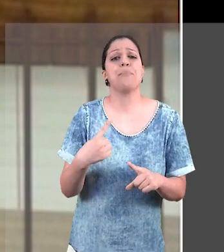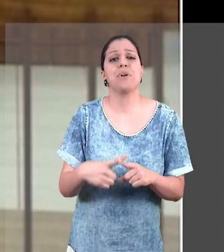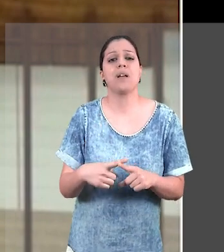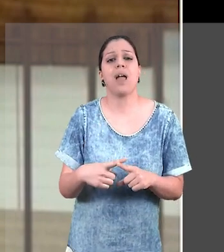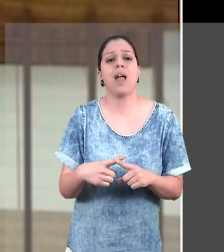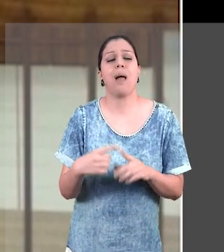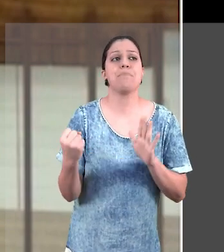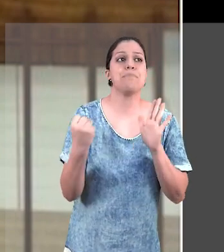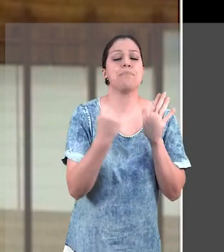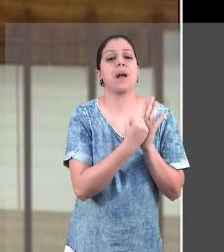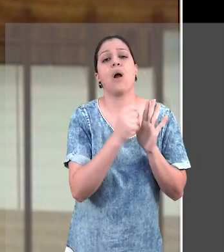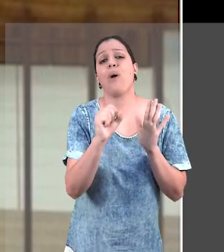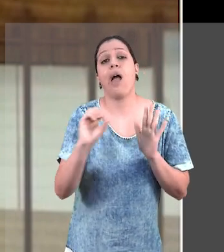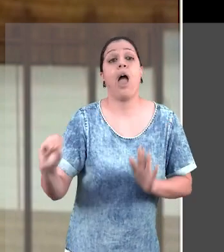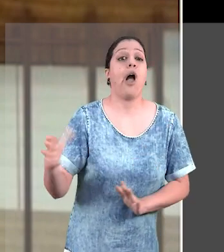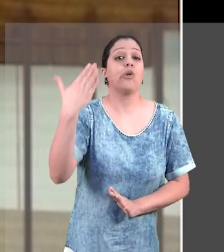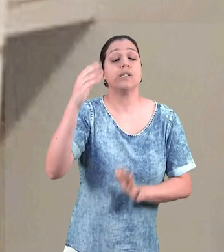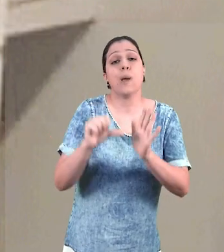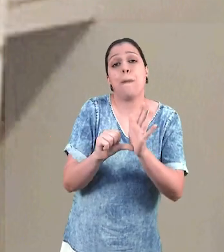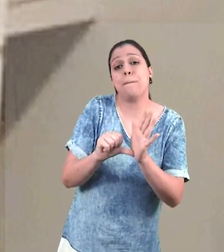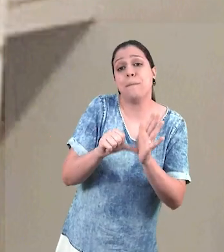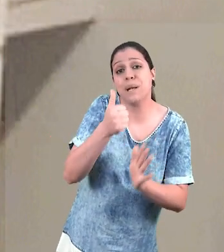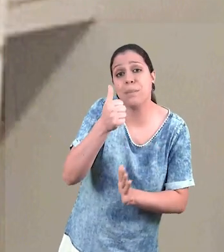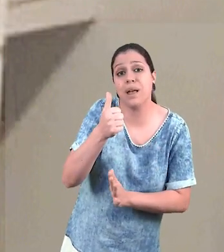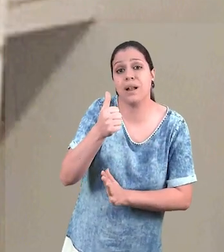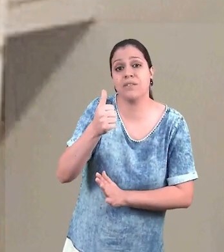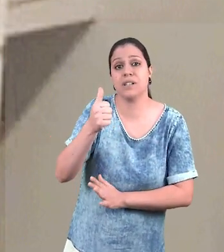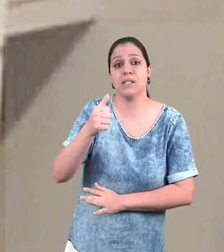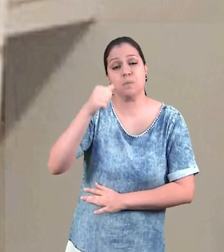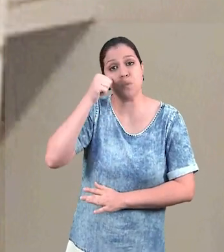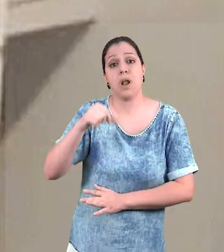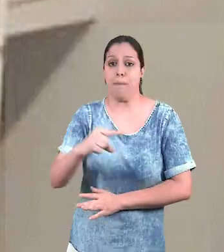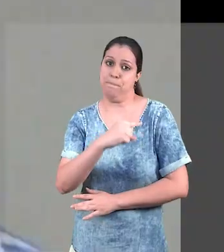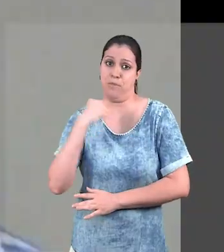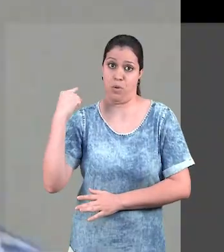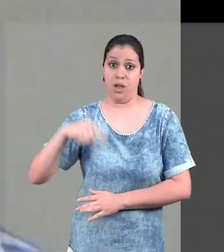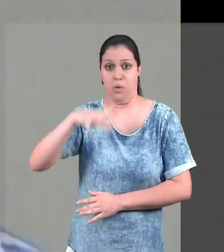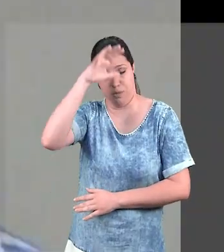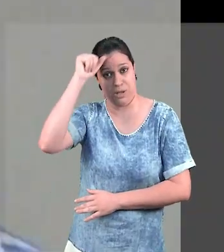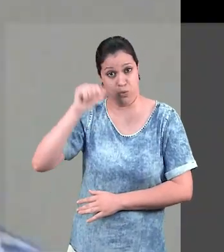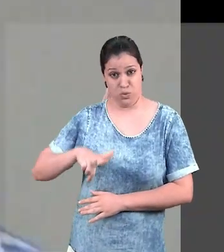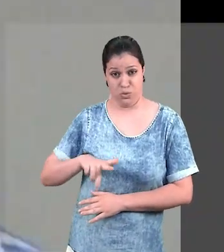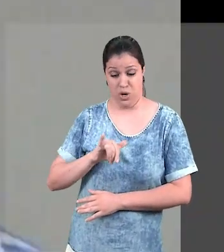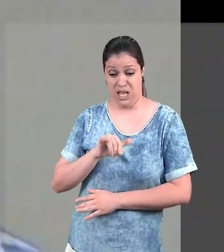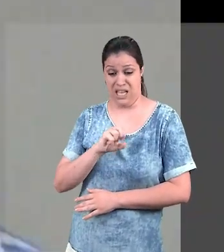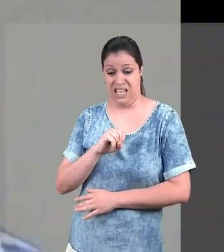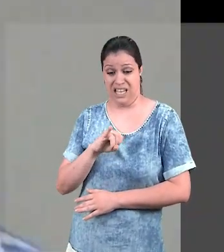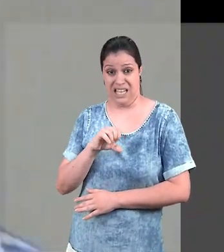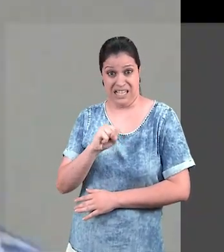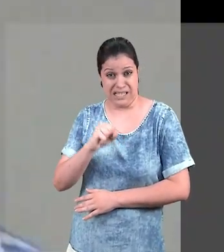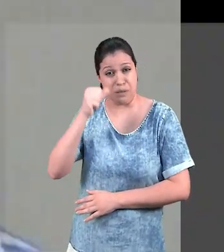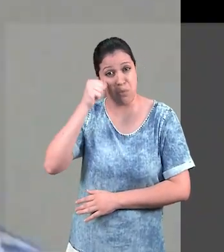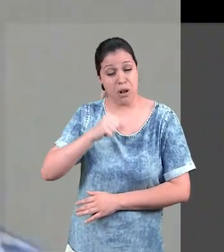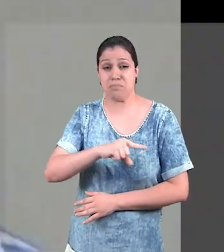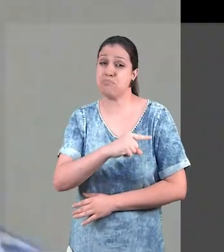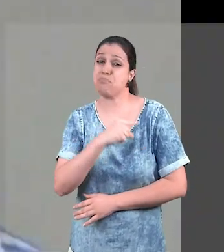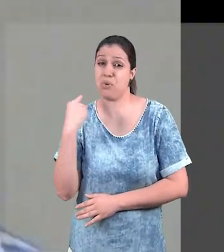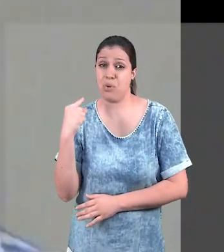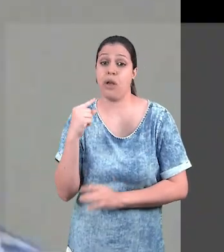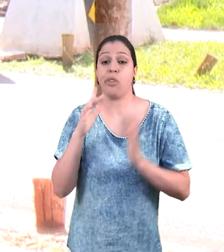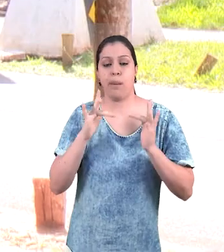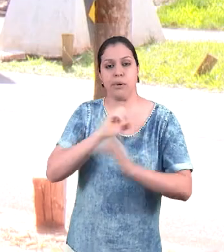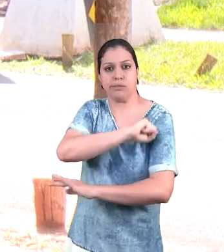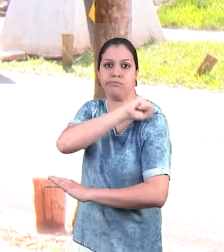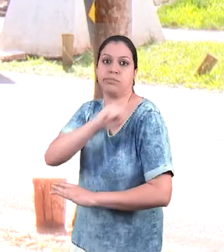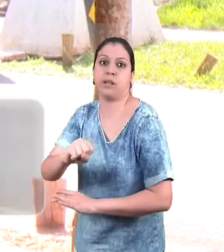primeiro feminicídio em Mato Grosso do Sul. Isis Caroline da Silva foi assassinada pelo namorado em